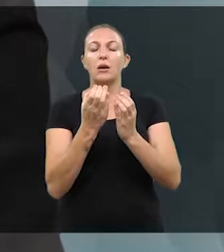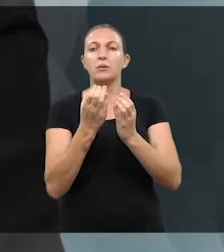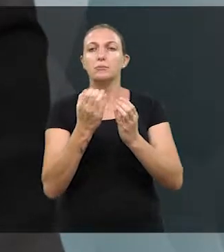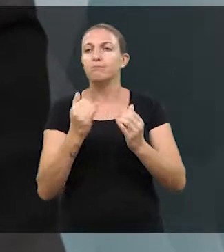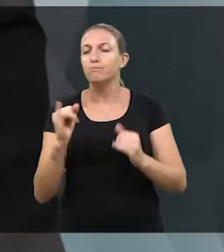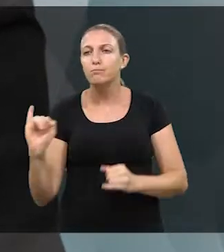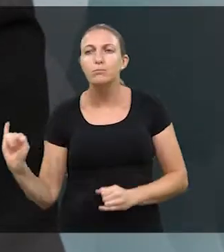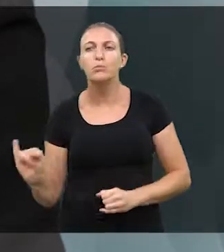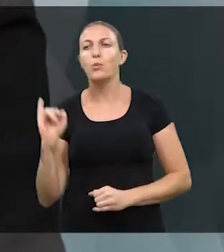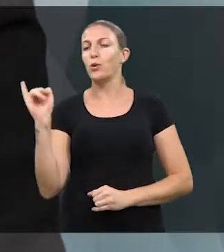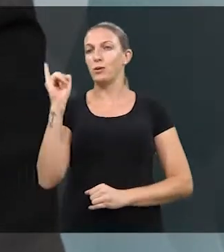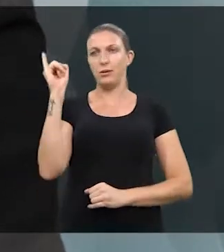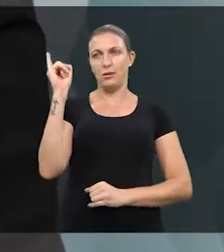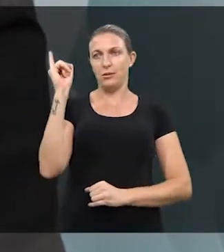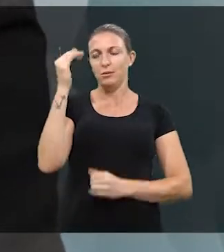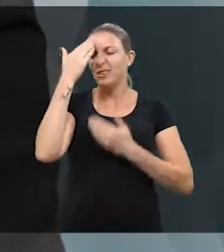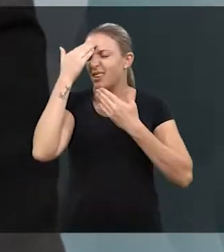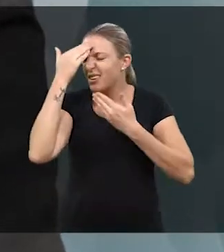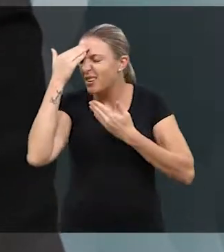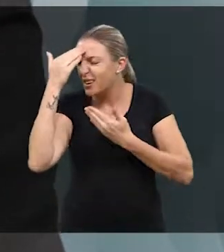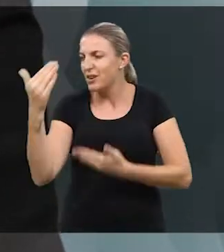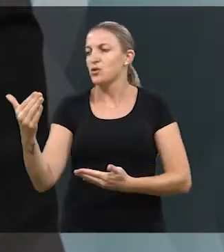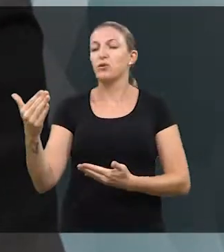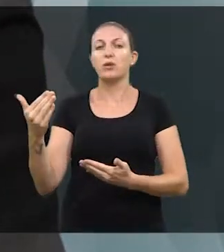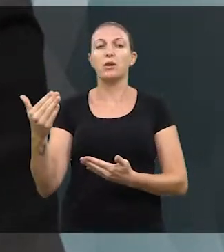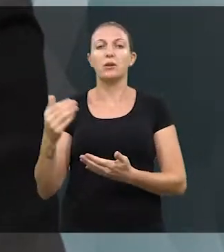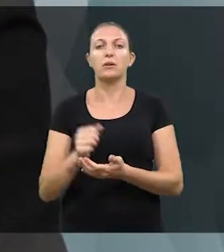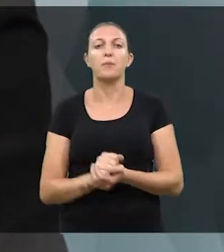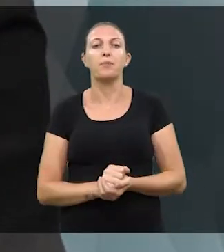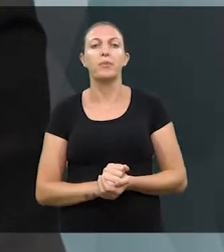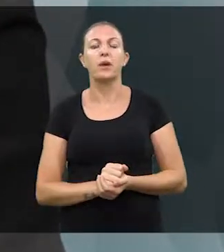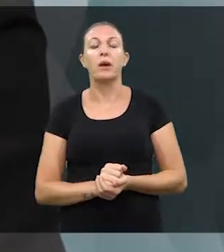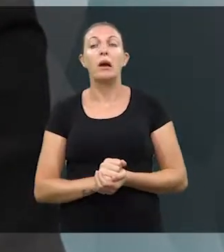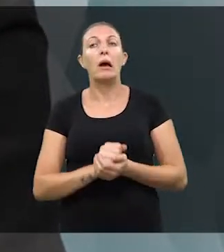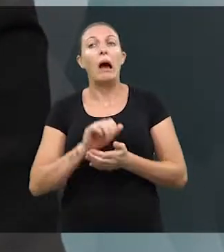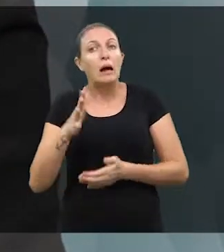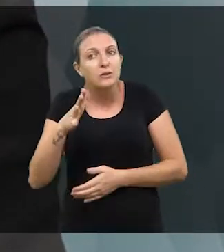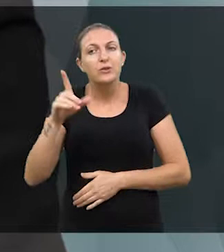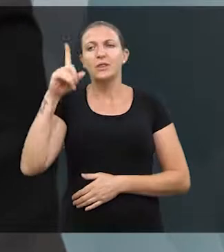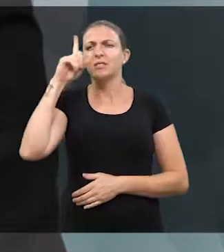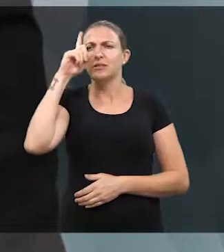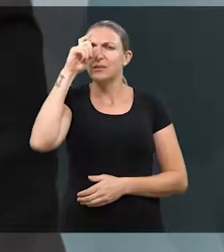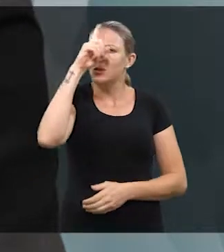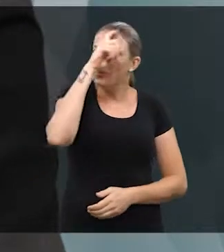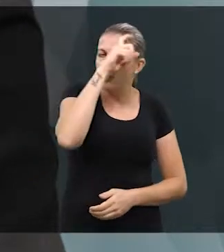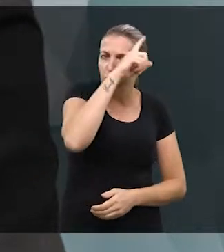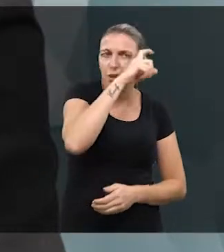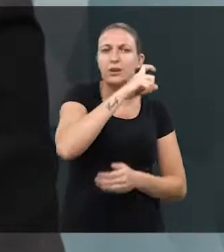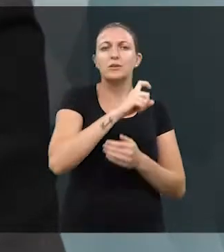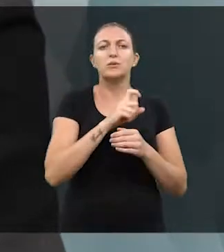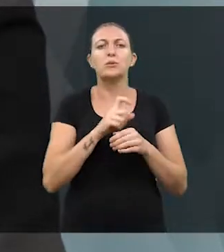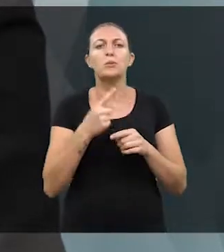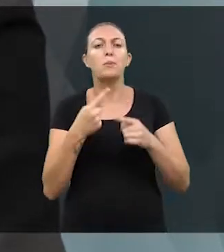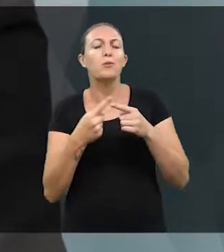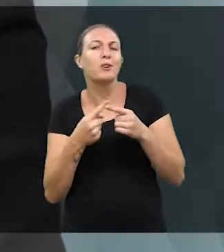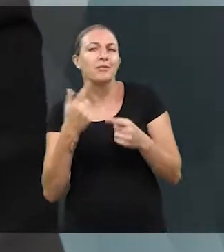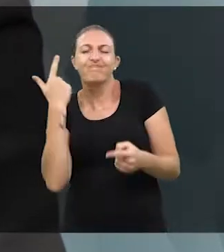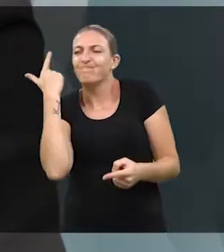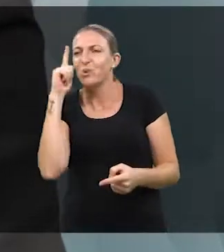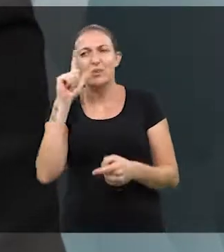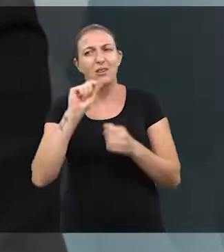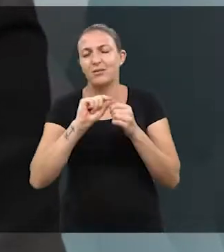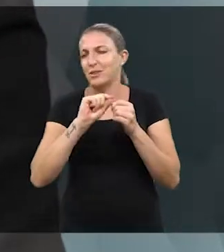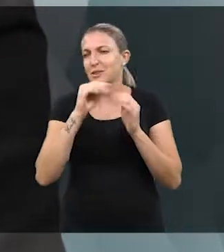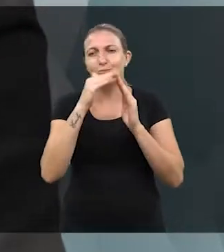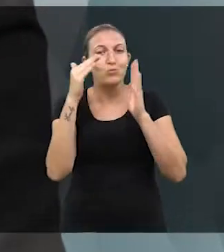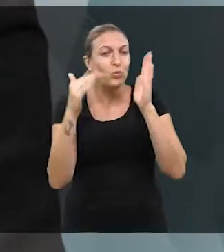gratificante por vezes assim é um fardo pesado né porque a gente não consegue fazer tudo o que a